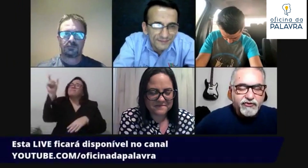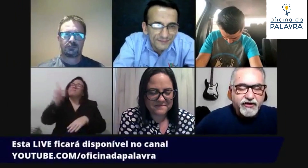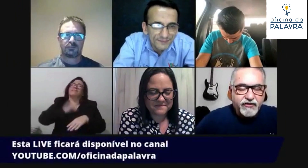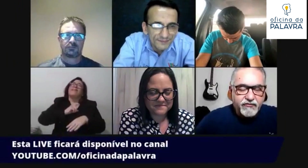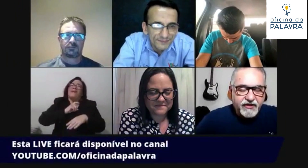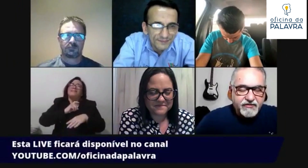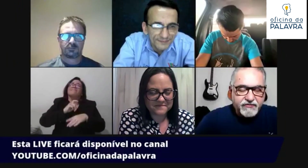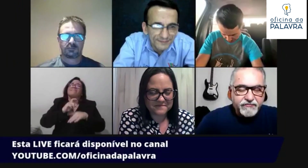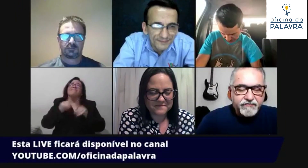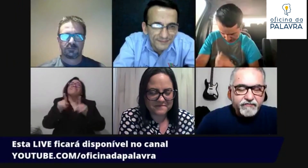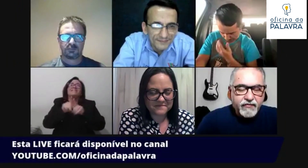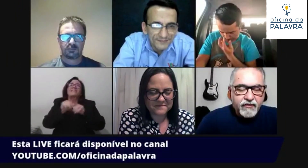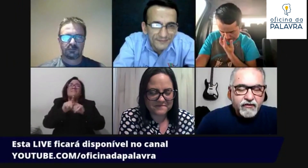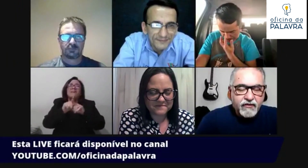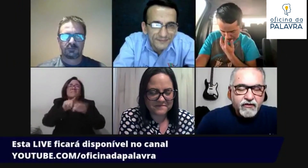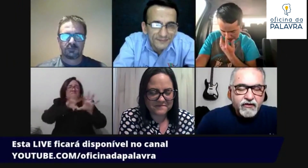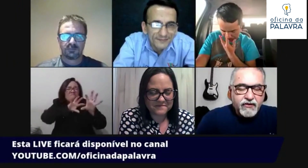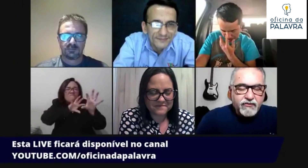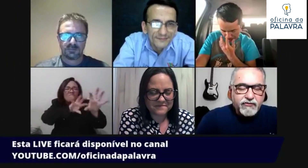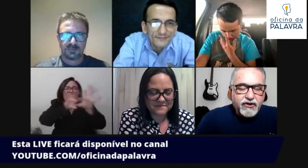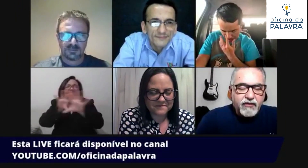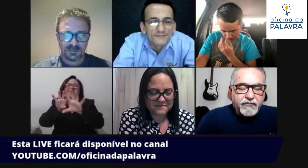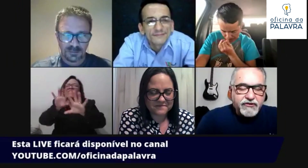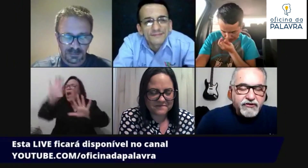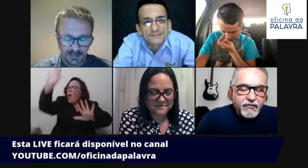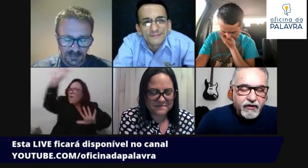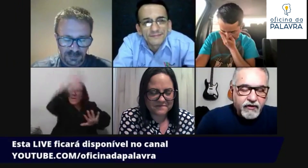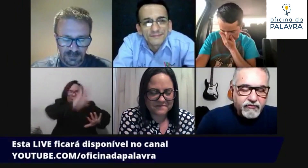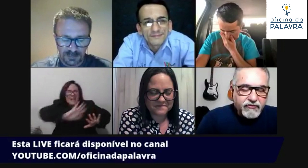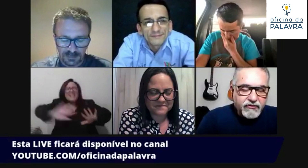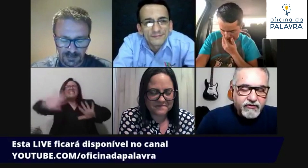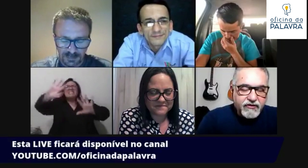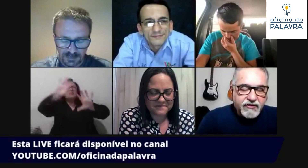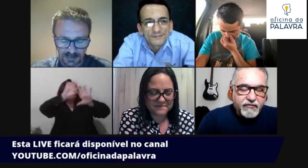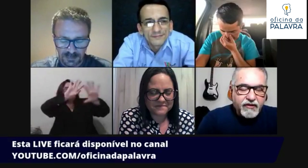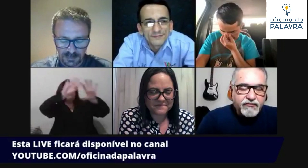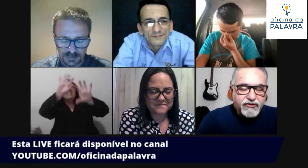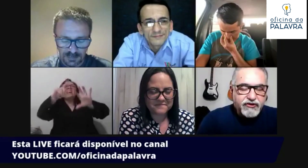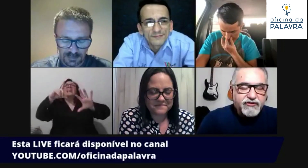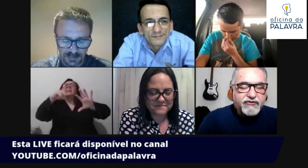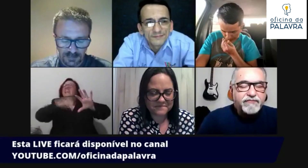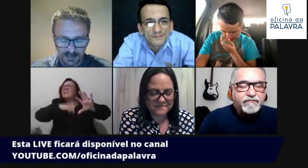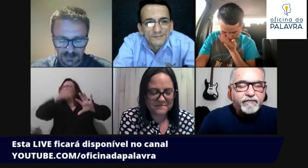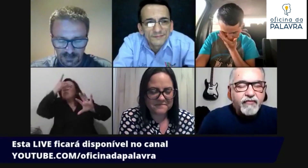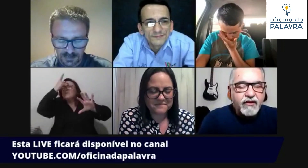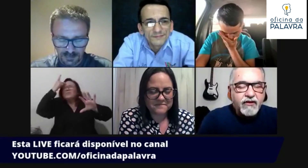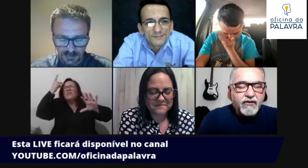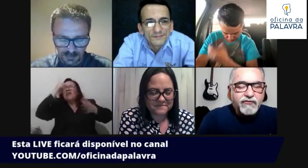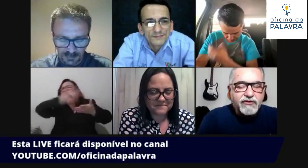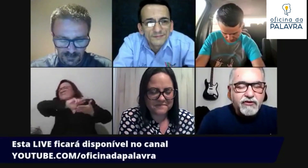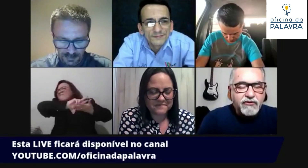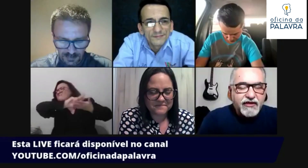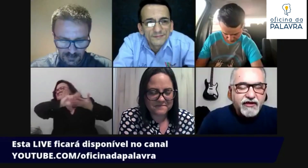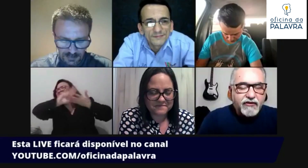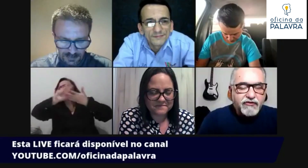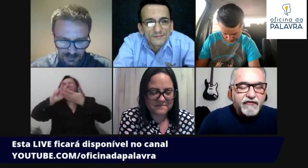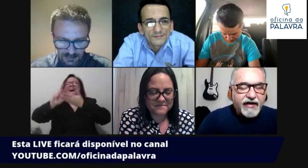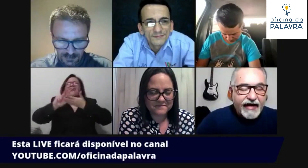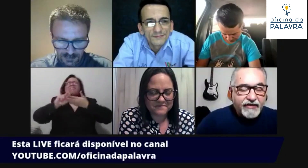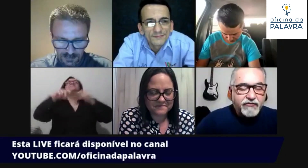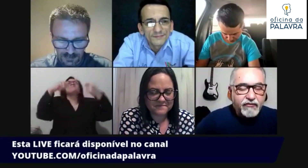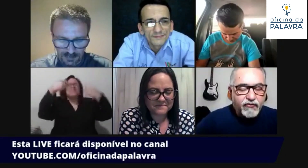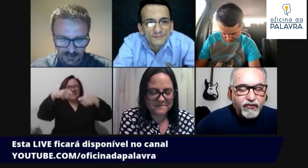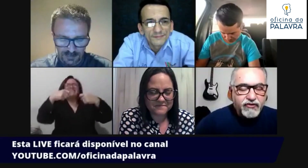comunidade surda aqui no Brasil. Os campos estão brancos, nós sabemos disso. O Senhor já tem